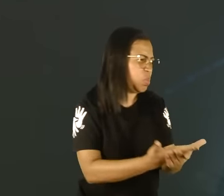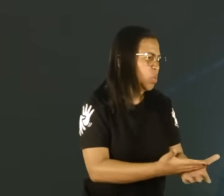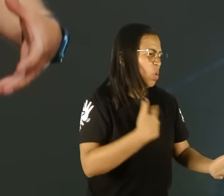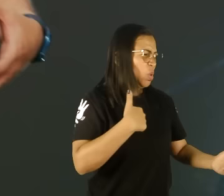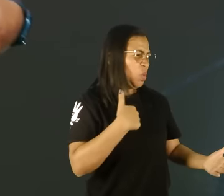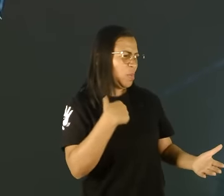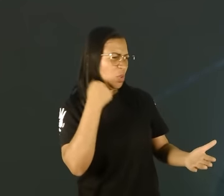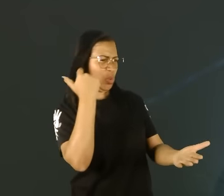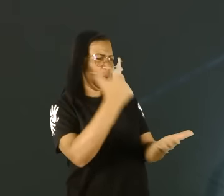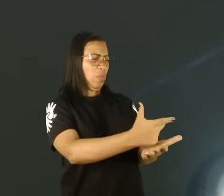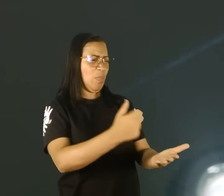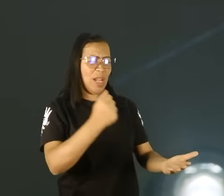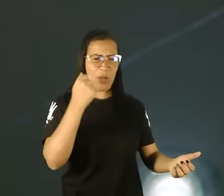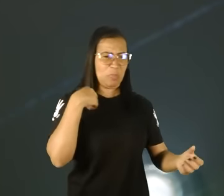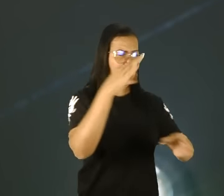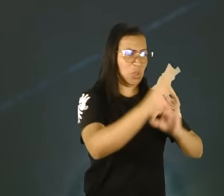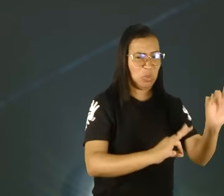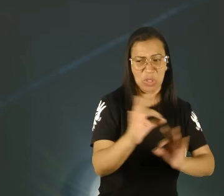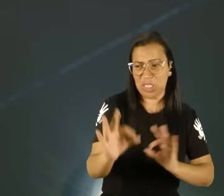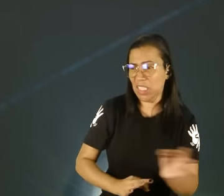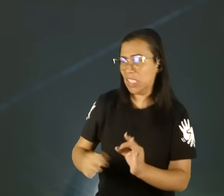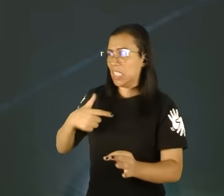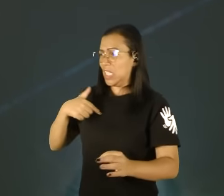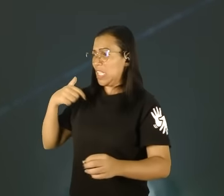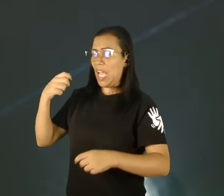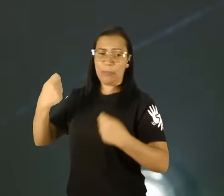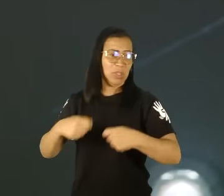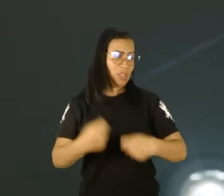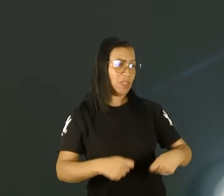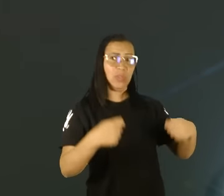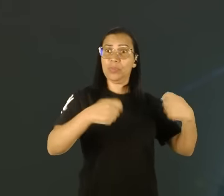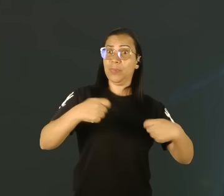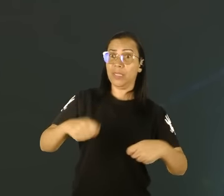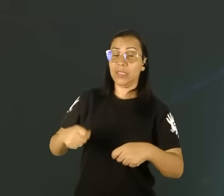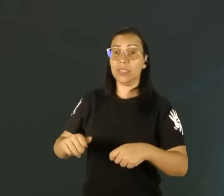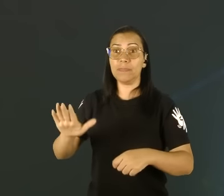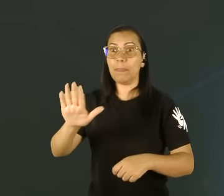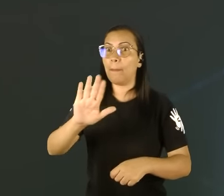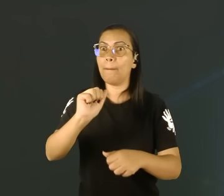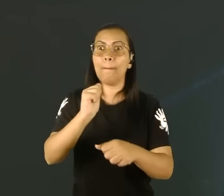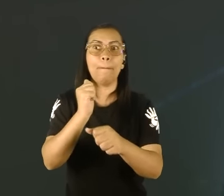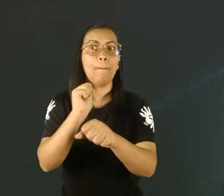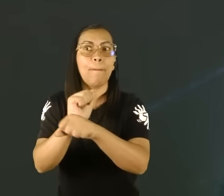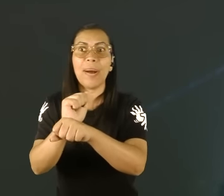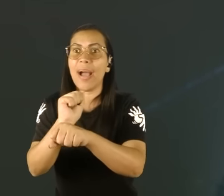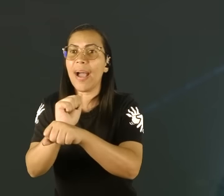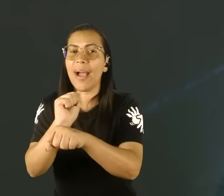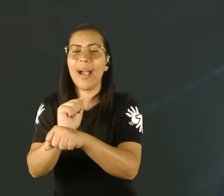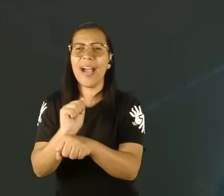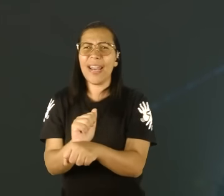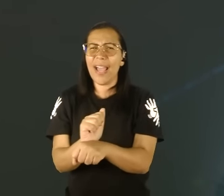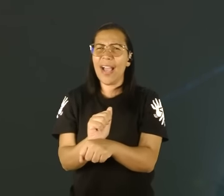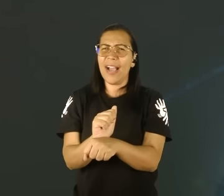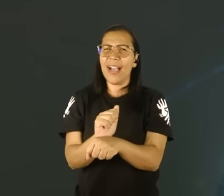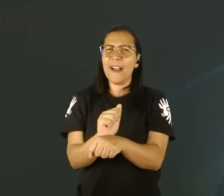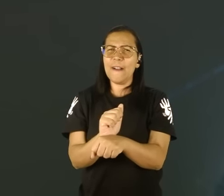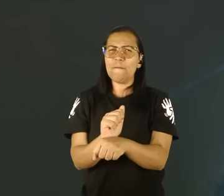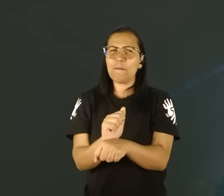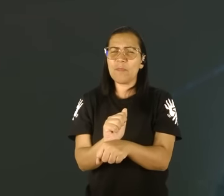de se posicionar o tempo todo, de querer sempre fazer mais, mais, só está escondendo a tua insegurança, escondendo o quanto você se sente